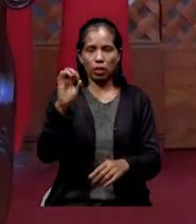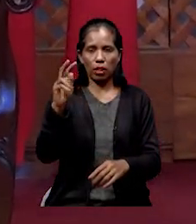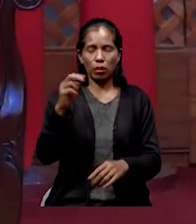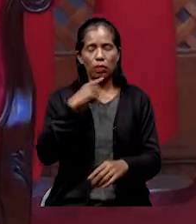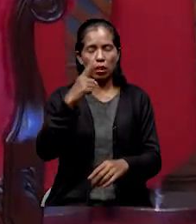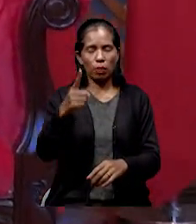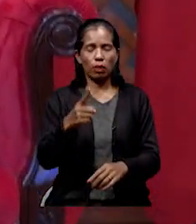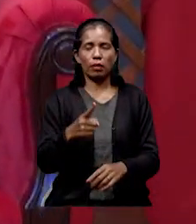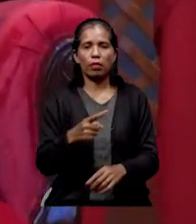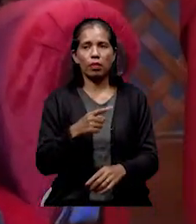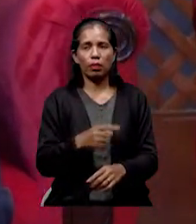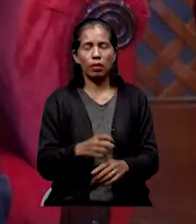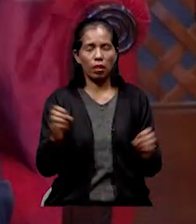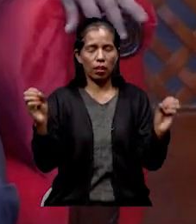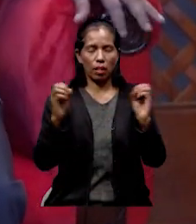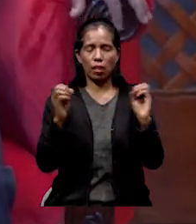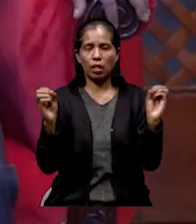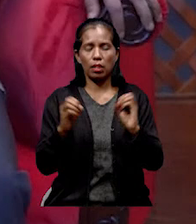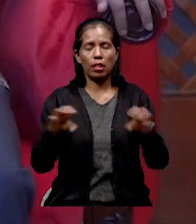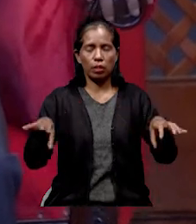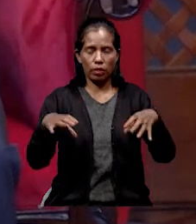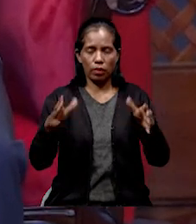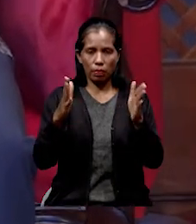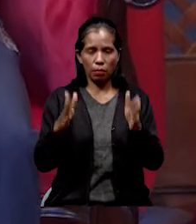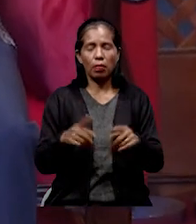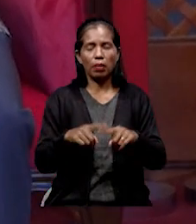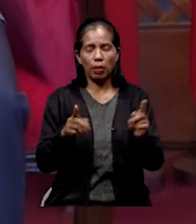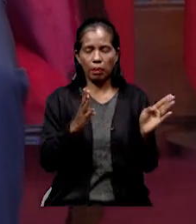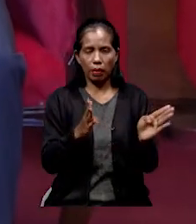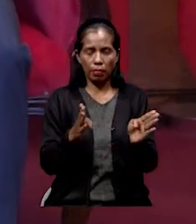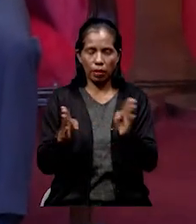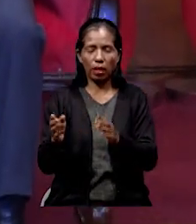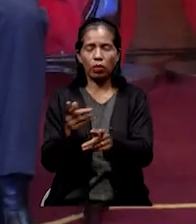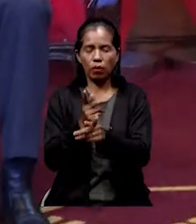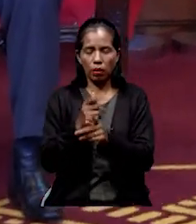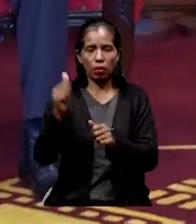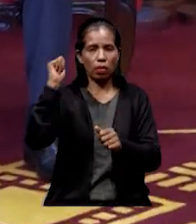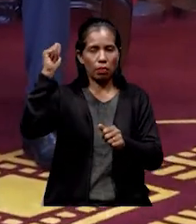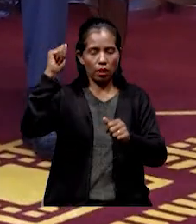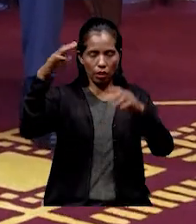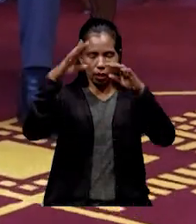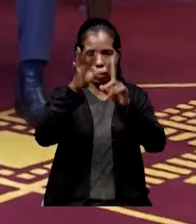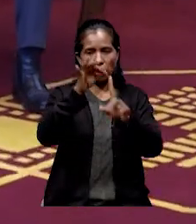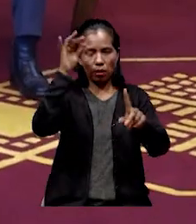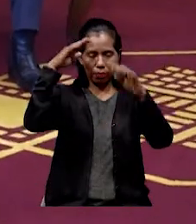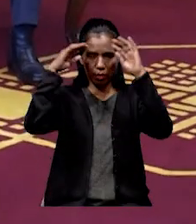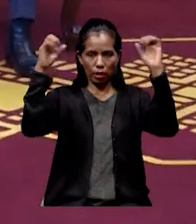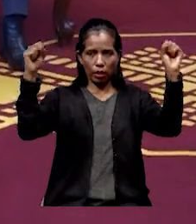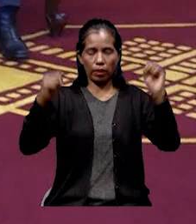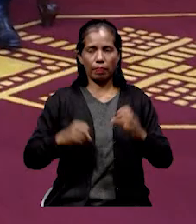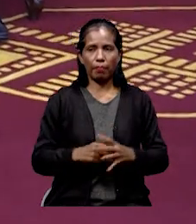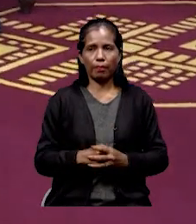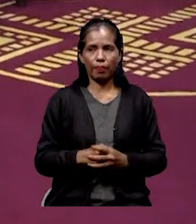oi-oin, liliu menos recurso humano, mas bem preparado a tua segura campanha na eleição presidencial. Me apresento,